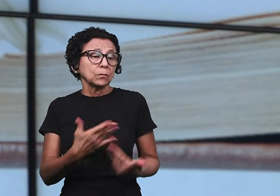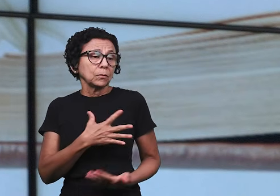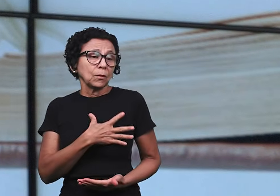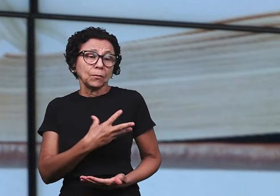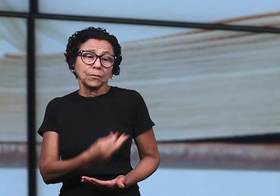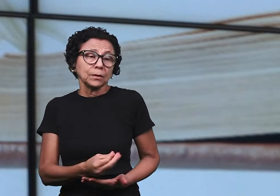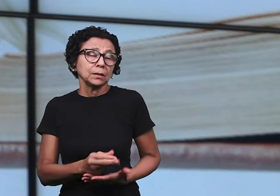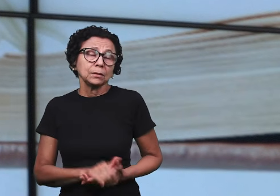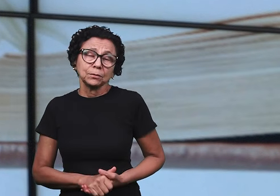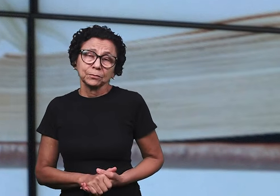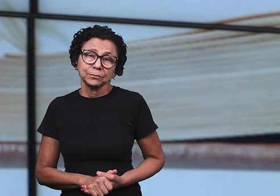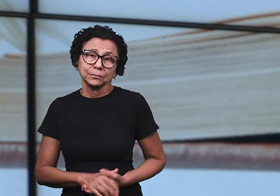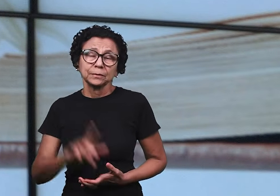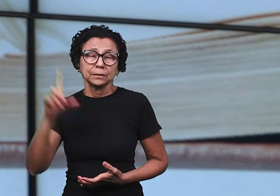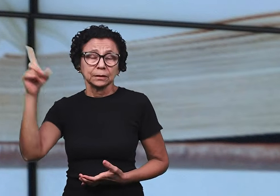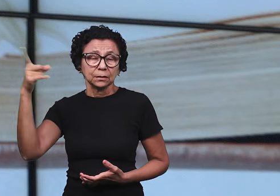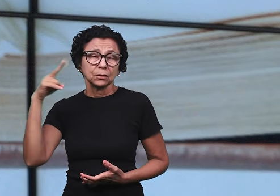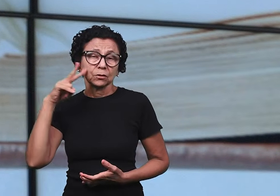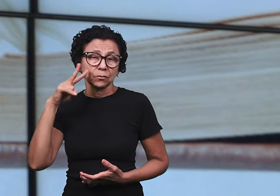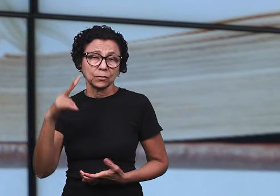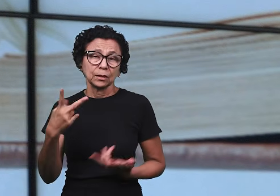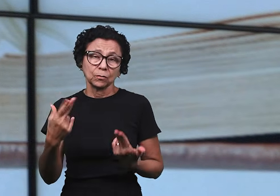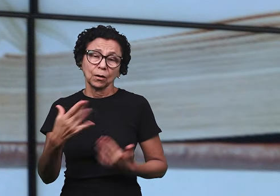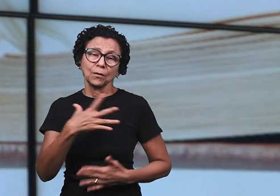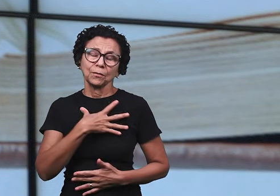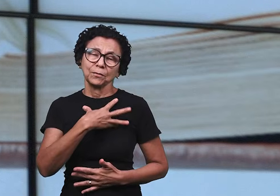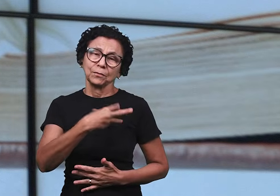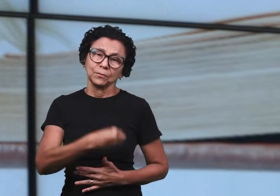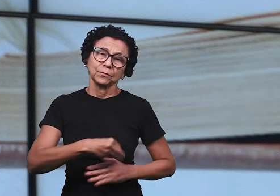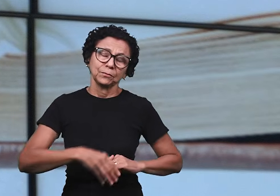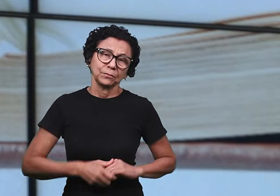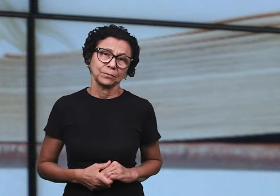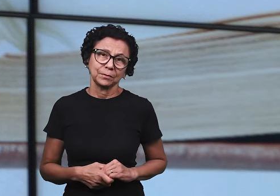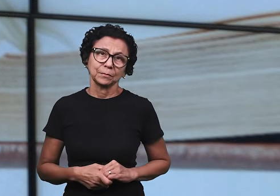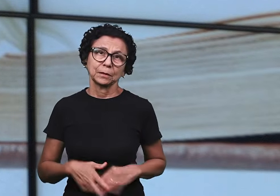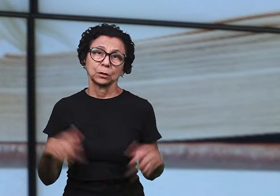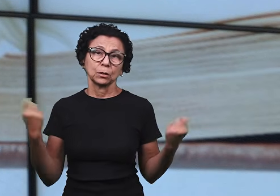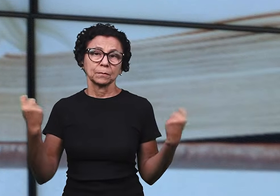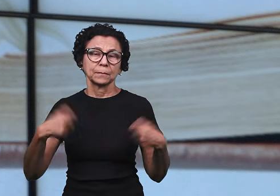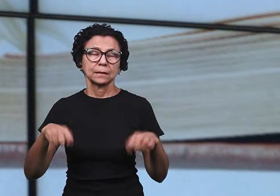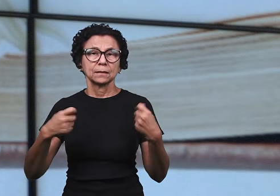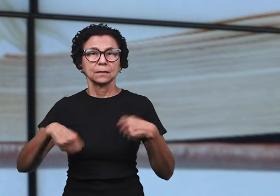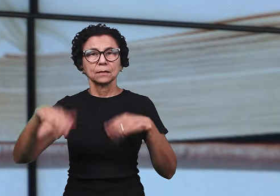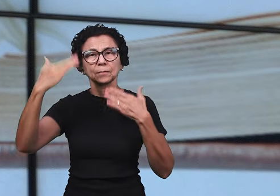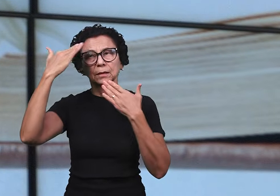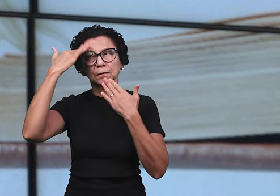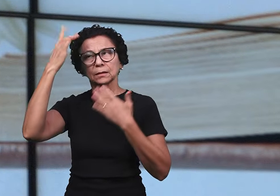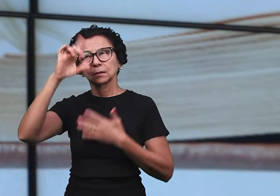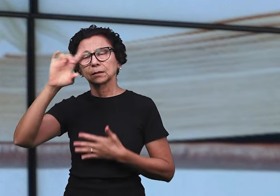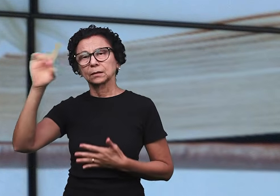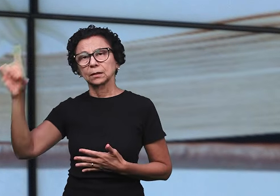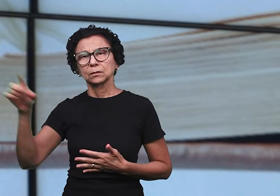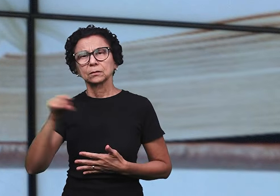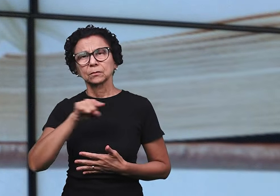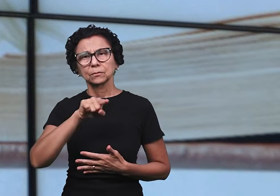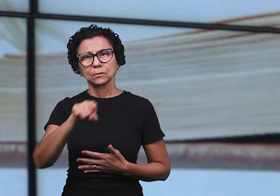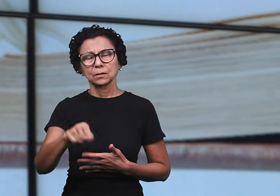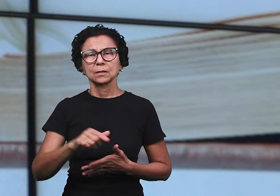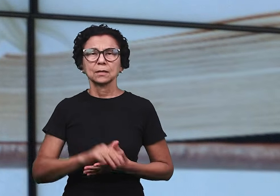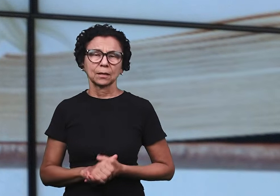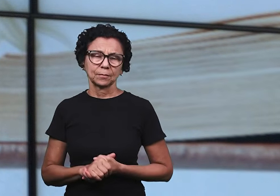essa gratidão, ela precisa existir no nosso coração. Mesmo você,